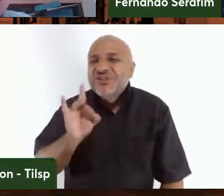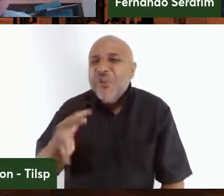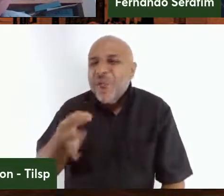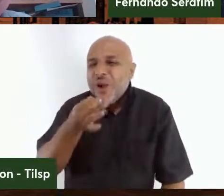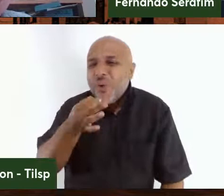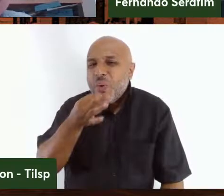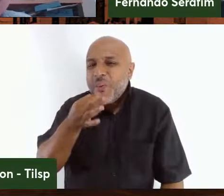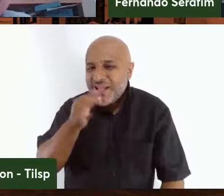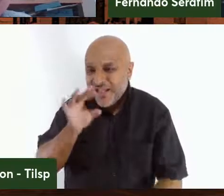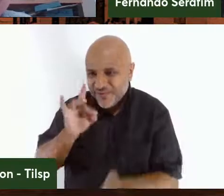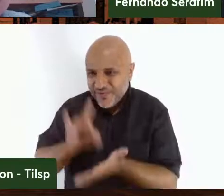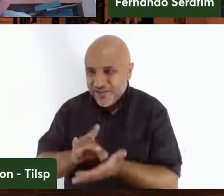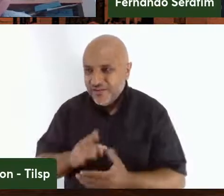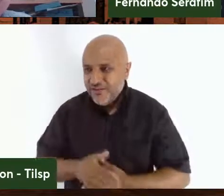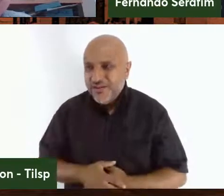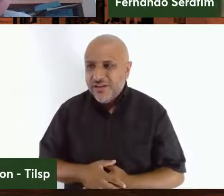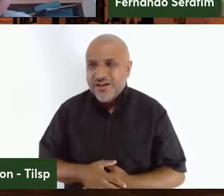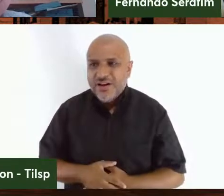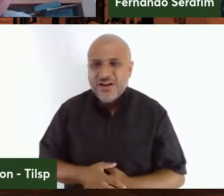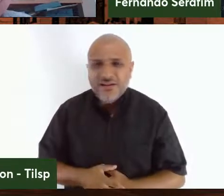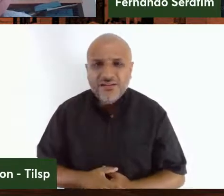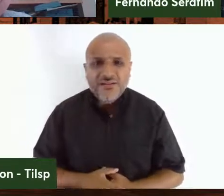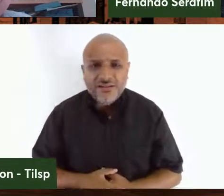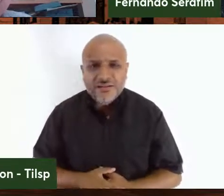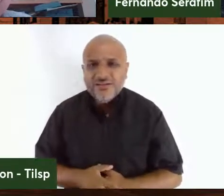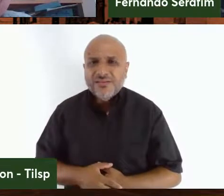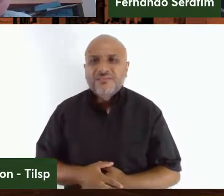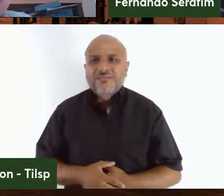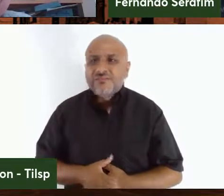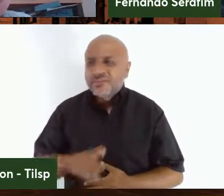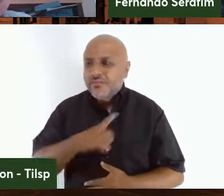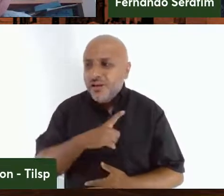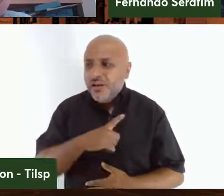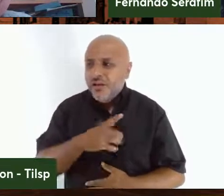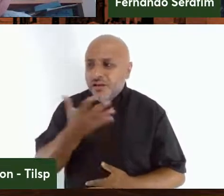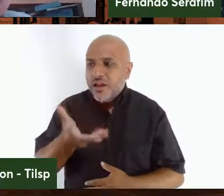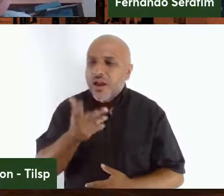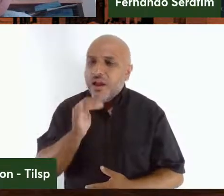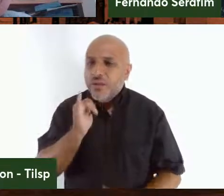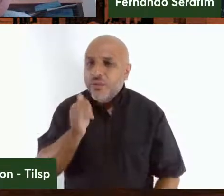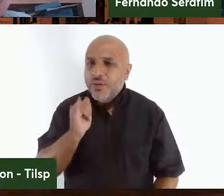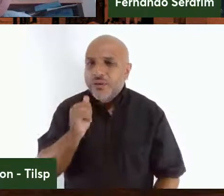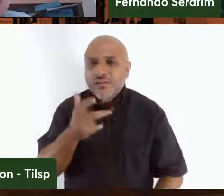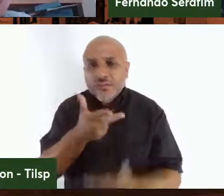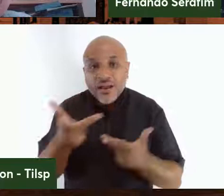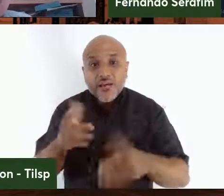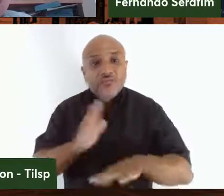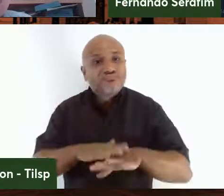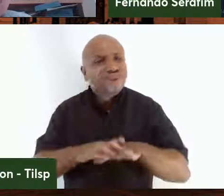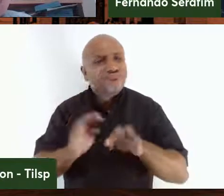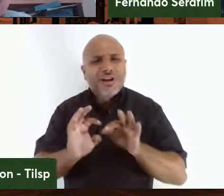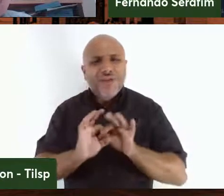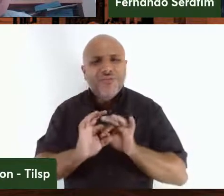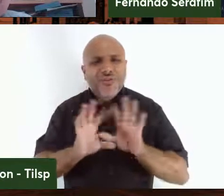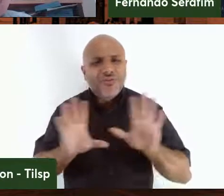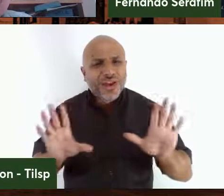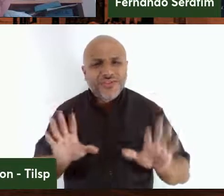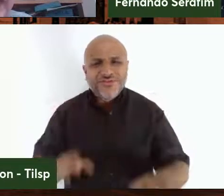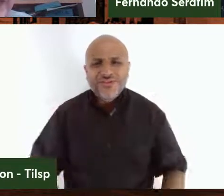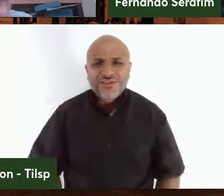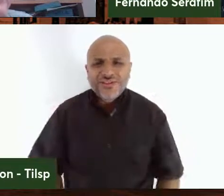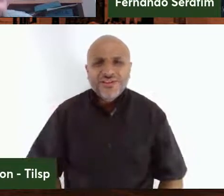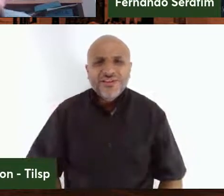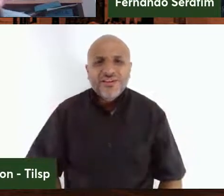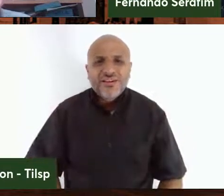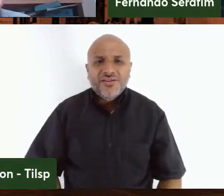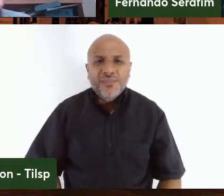mesmo. Né? Mas, né, se quiser comentar algo também em relação a essa afirmação categórica, fique totalmente à vontade, Milton. Não,